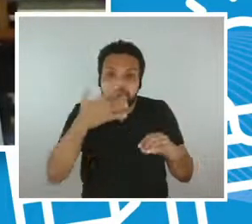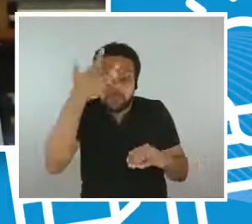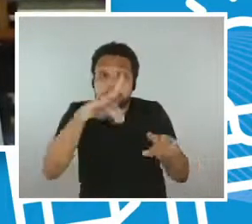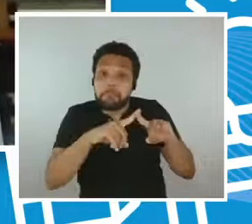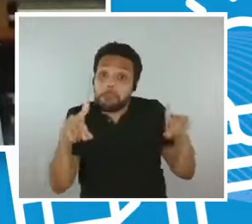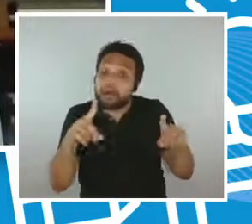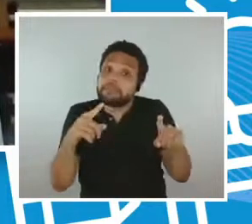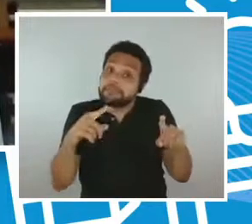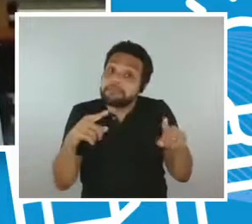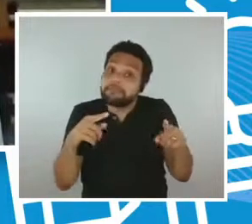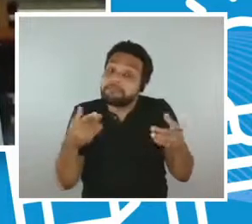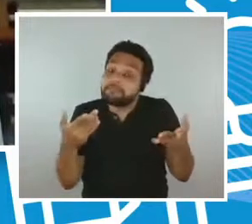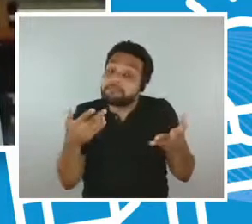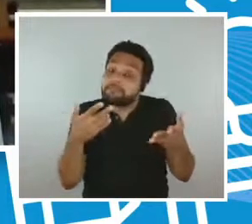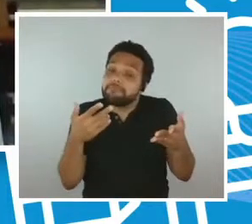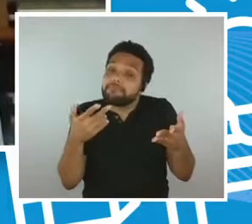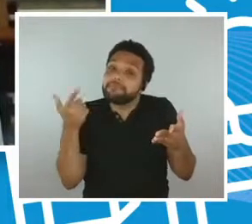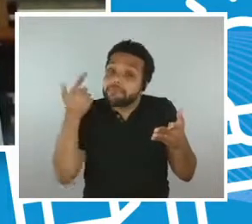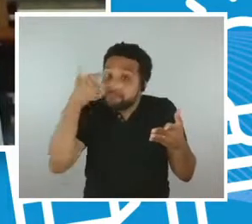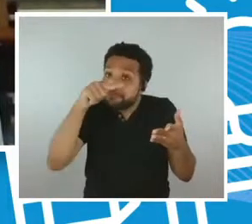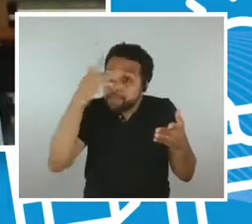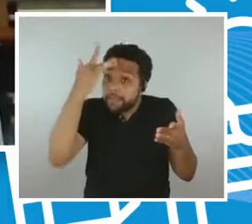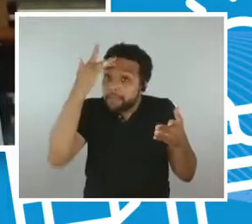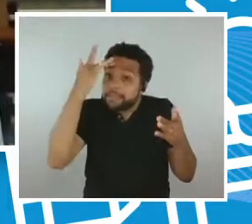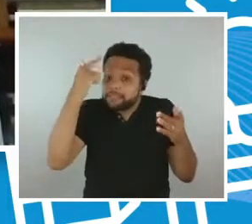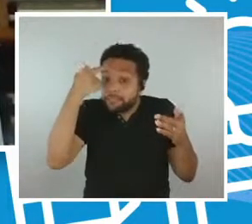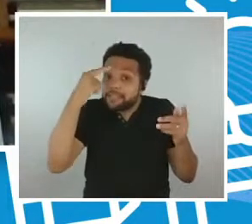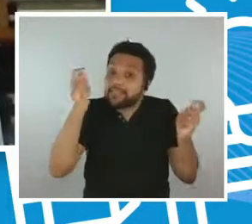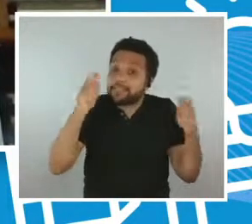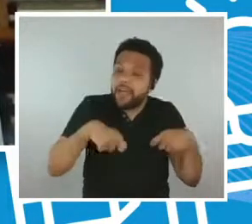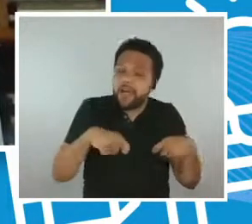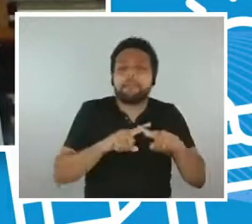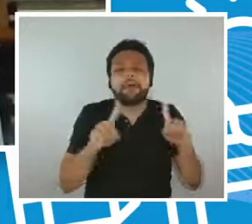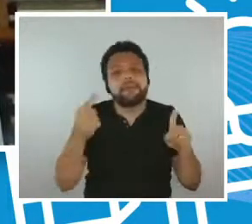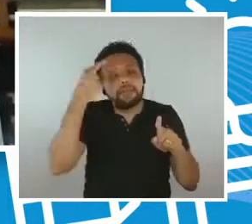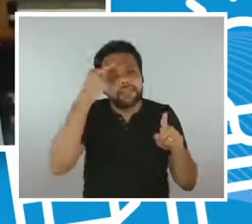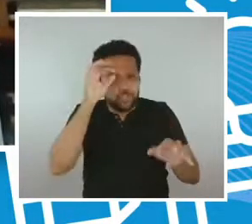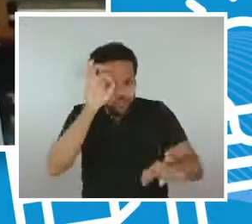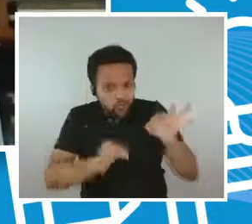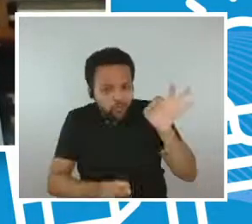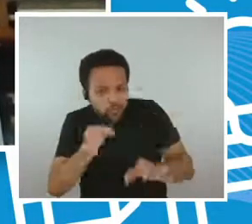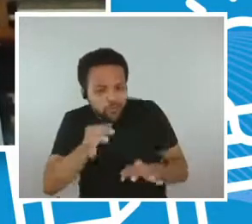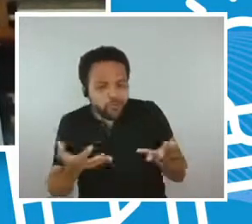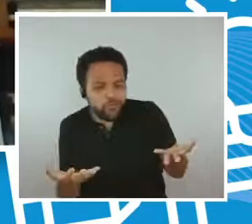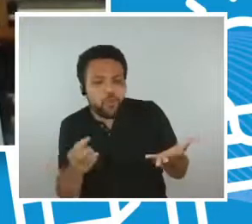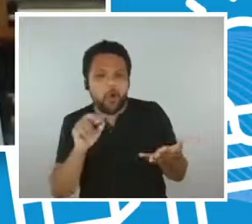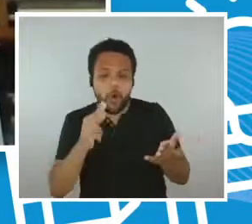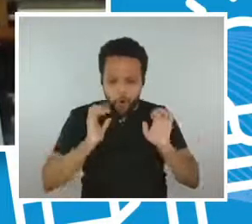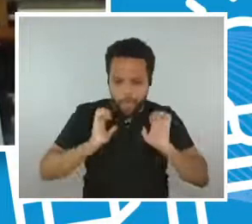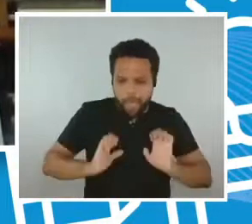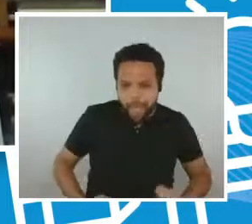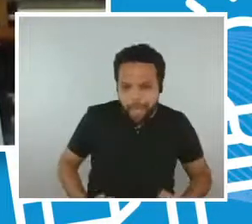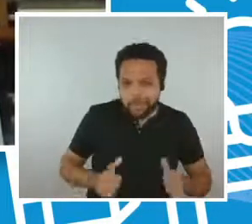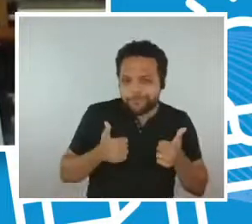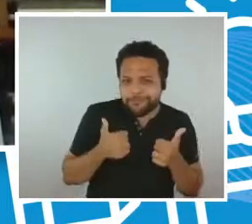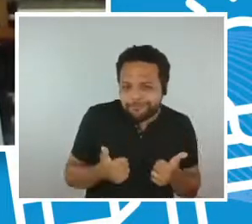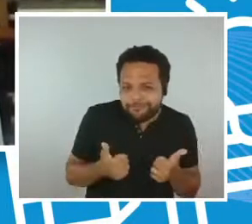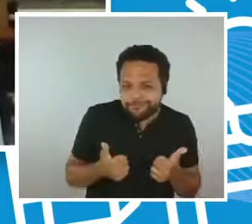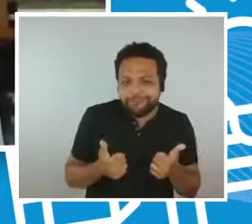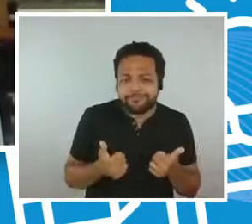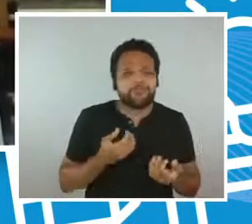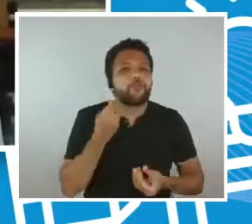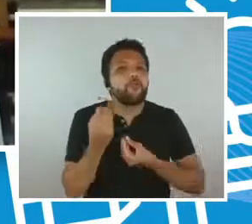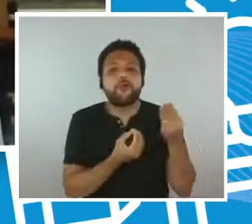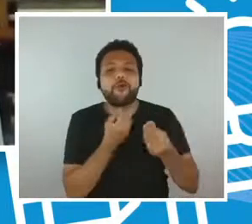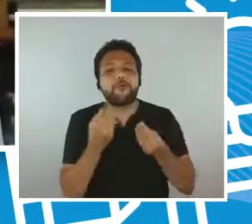Agora, será que isso é justo eticamente? Será que eu posso fazer isso? Que malefícios isso